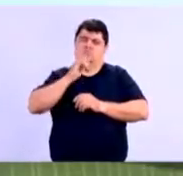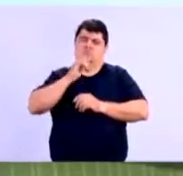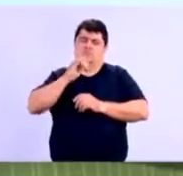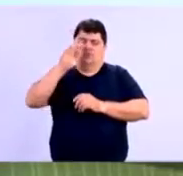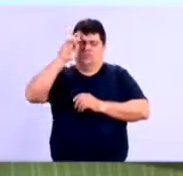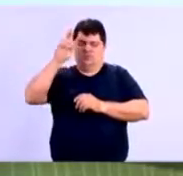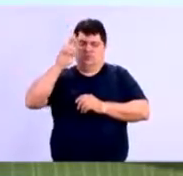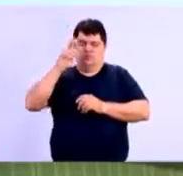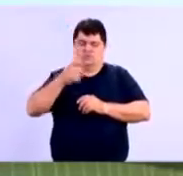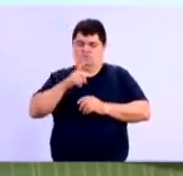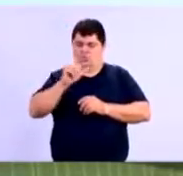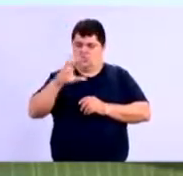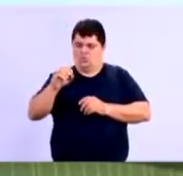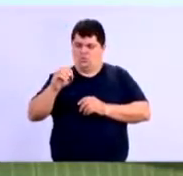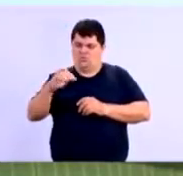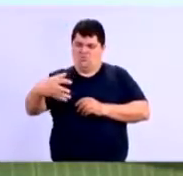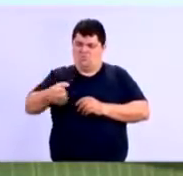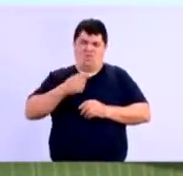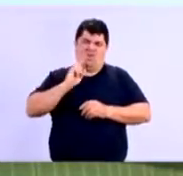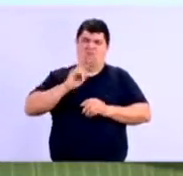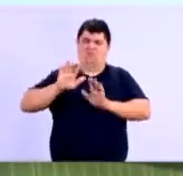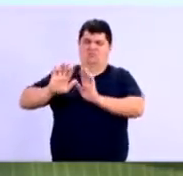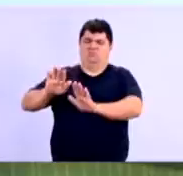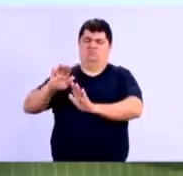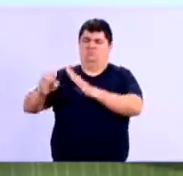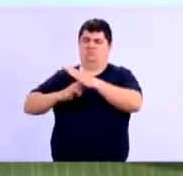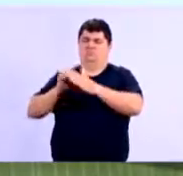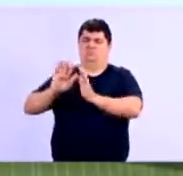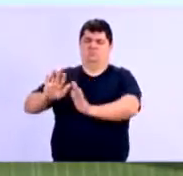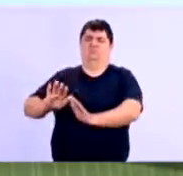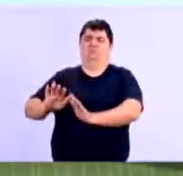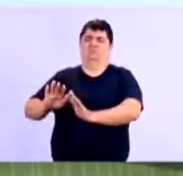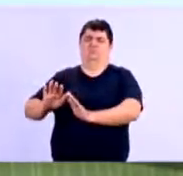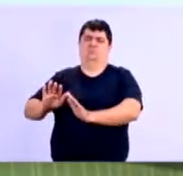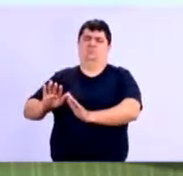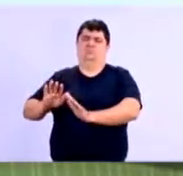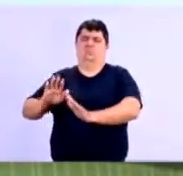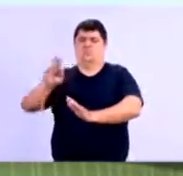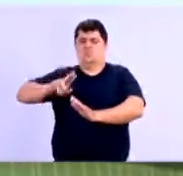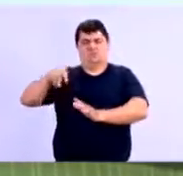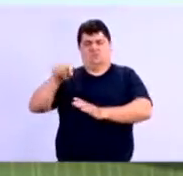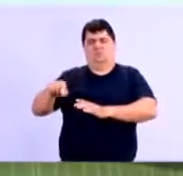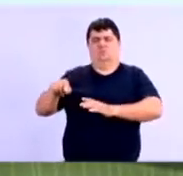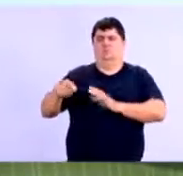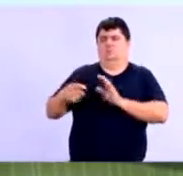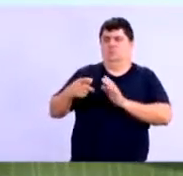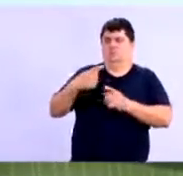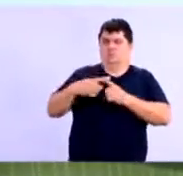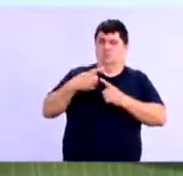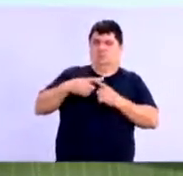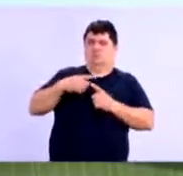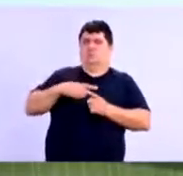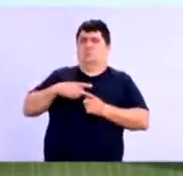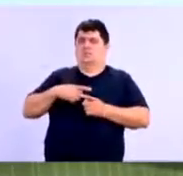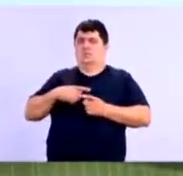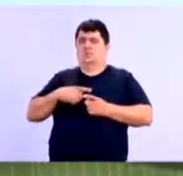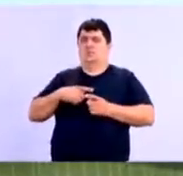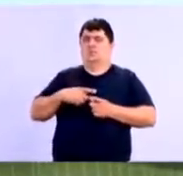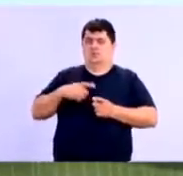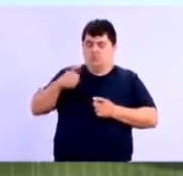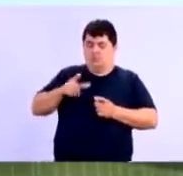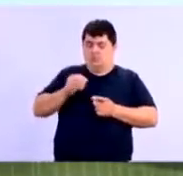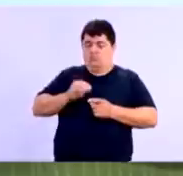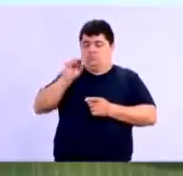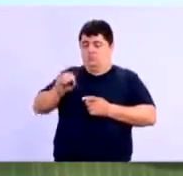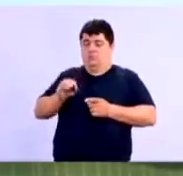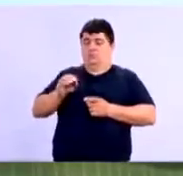decidir deixar na empresa? Quem que decidiu? O lucro é do sócio. O sócio resolve deixar na empresa. O que ele está indicando é que, reinvisto, eu estou reinvestindo